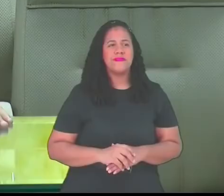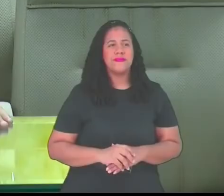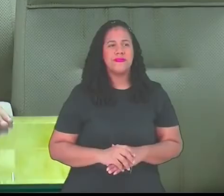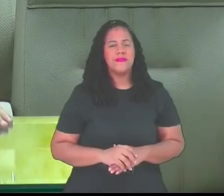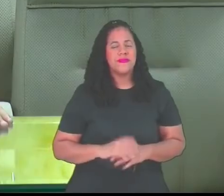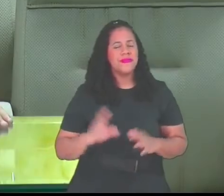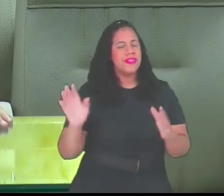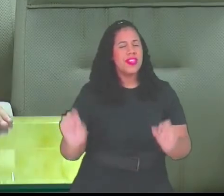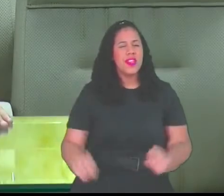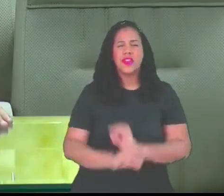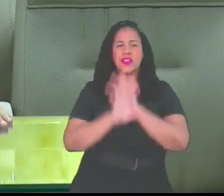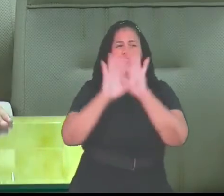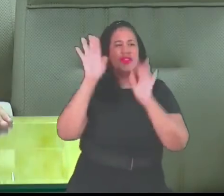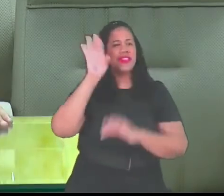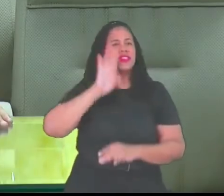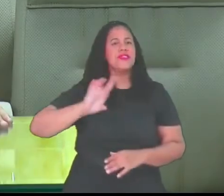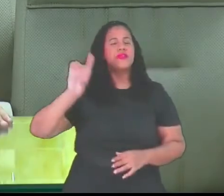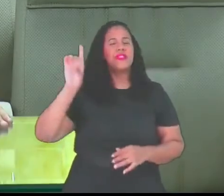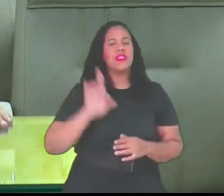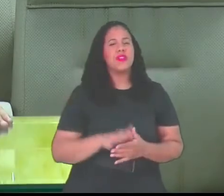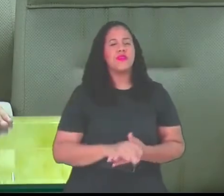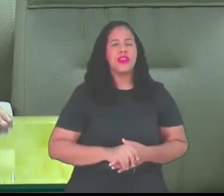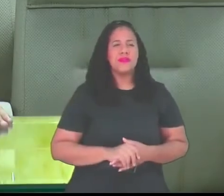Oh, glória a Jesus.